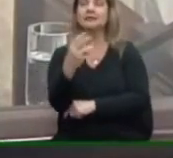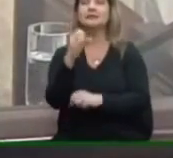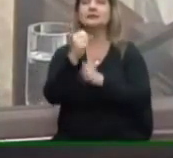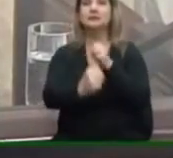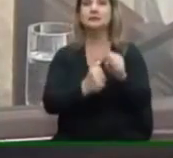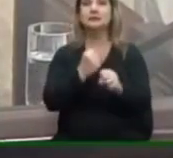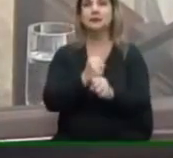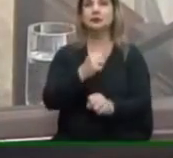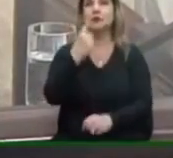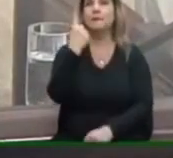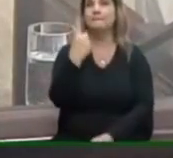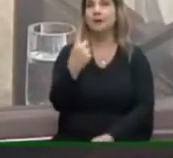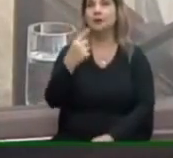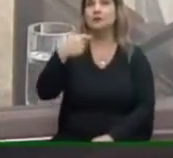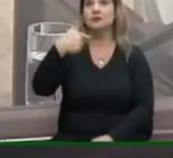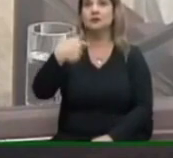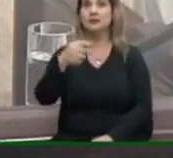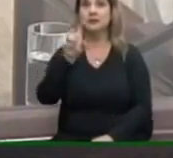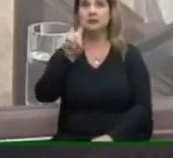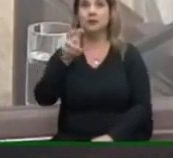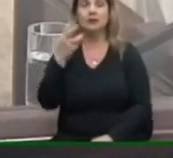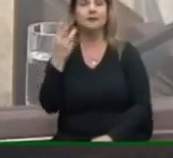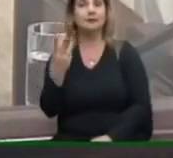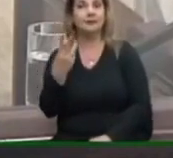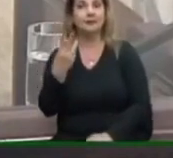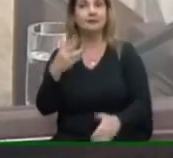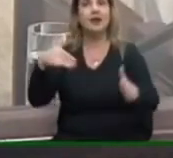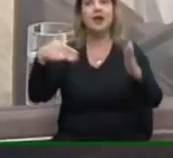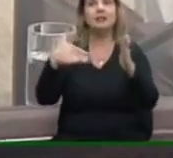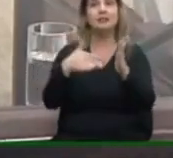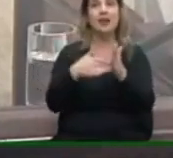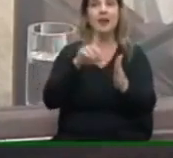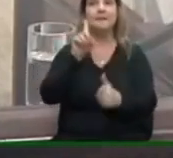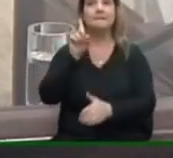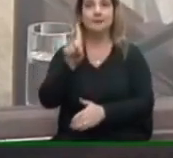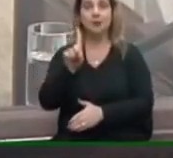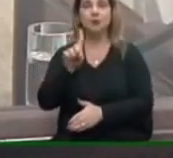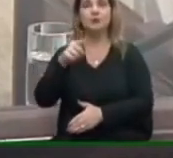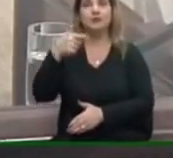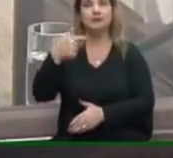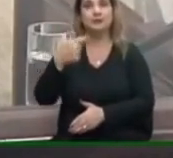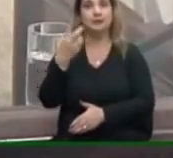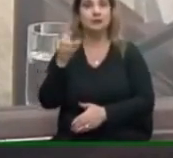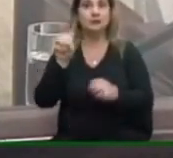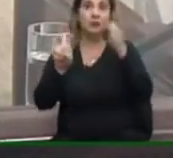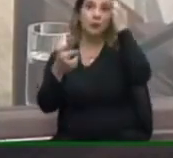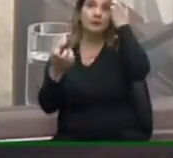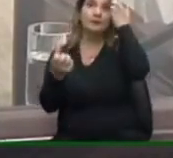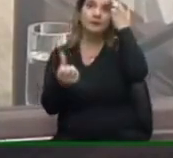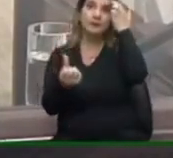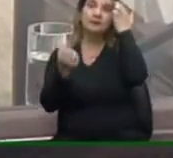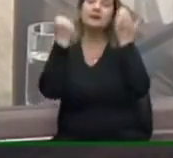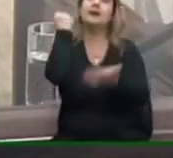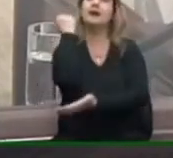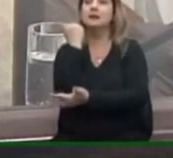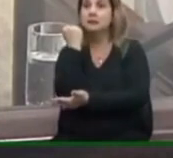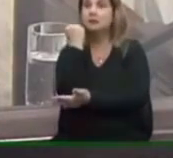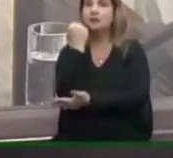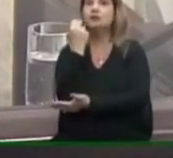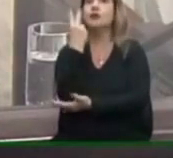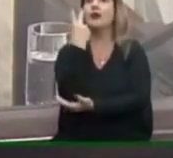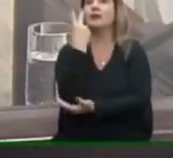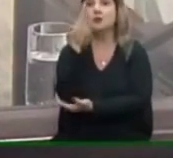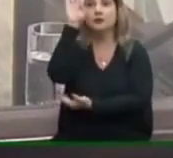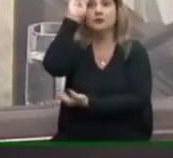1900 1753 até 1756 resistiram a